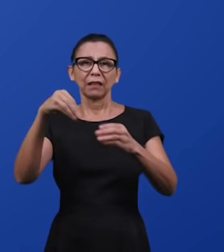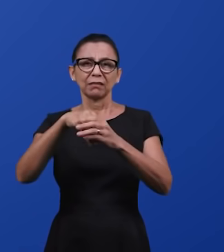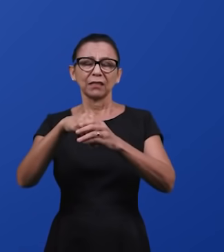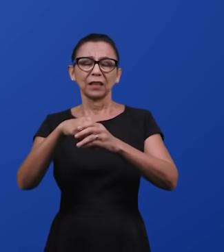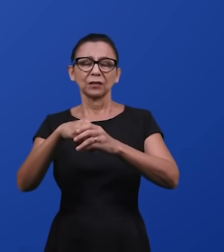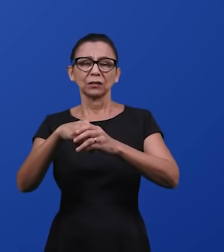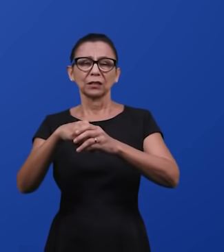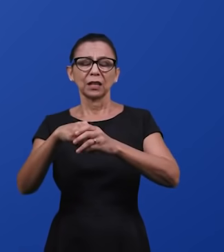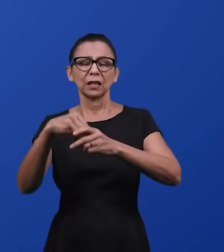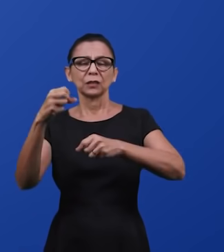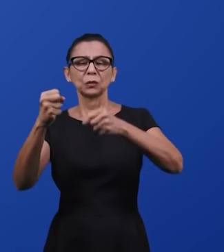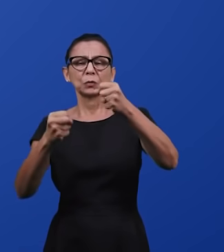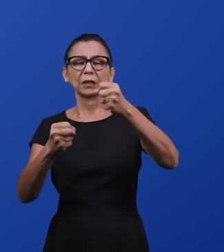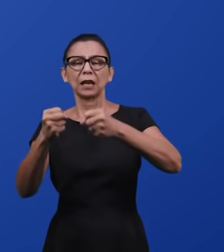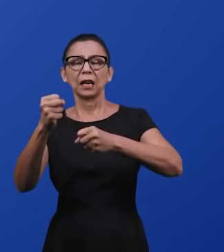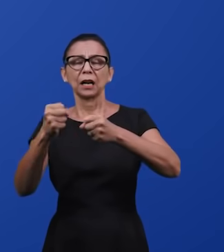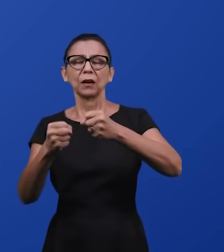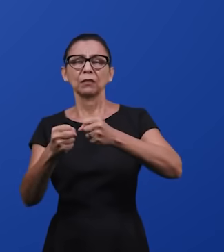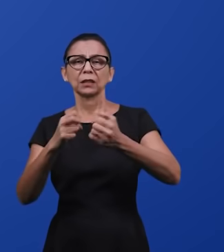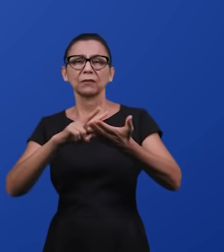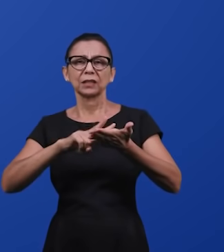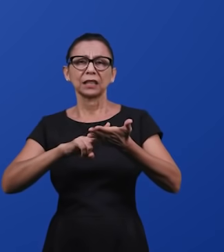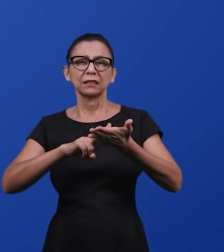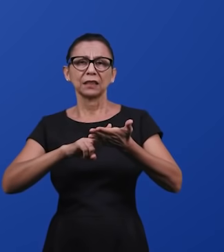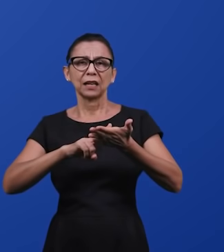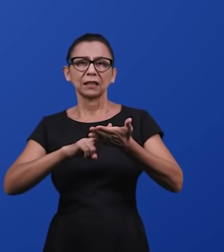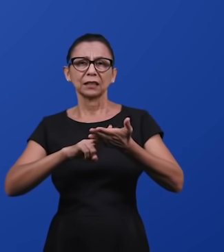trás, ela recebeu a ligação do pastor.